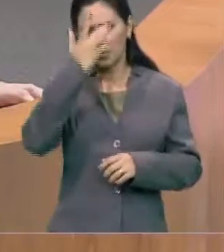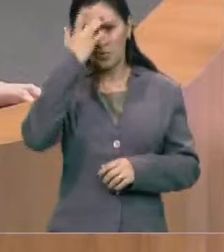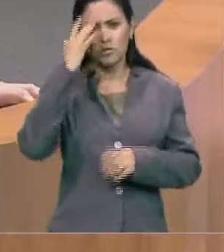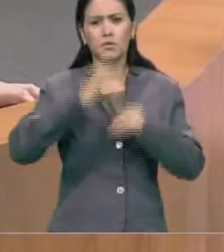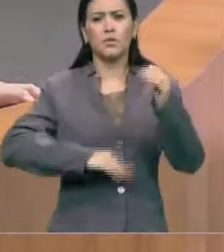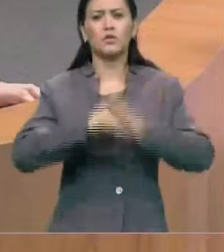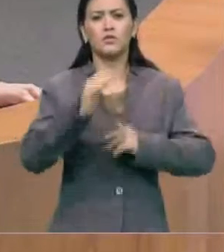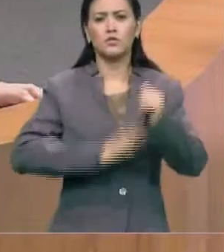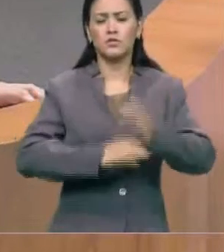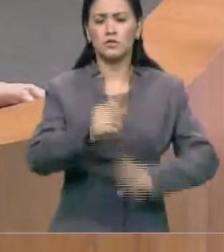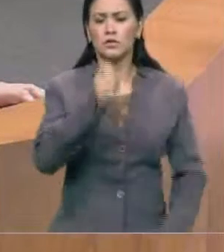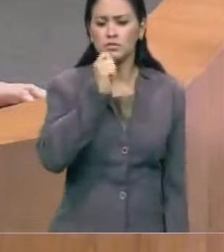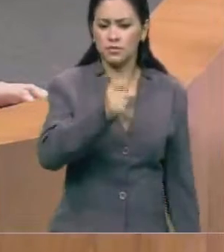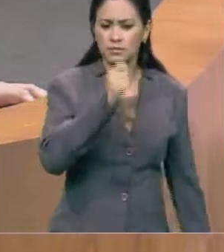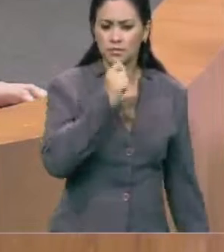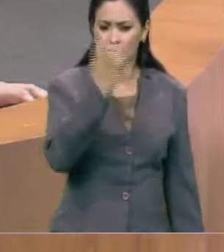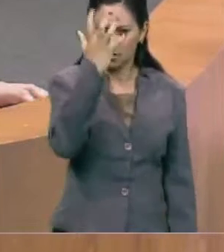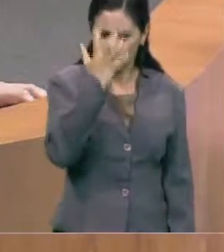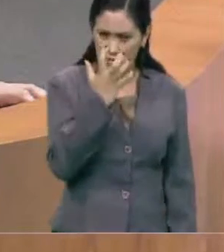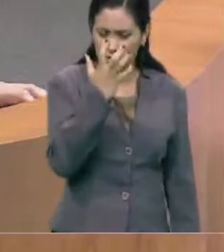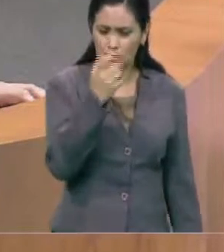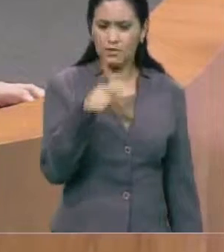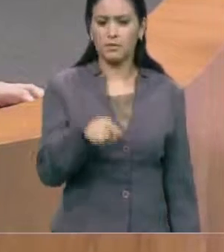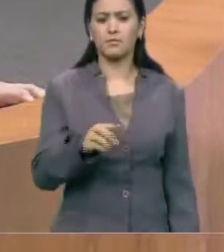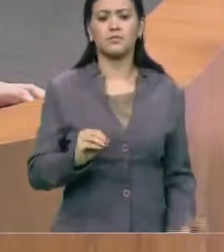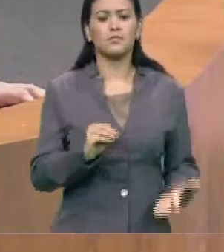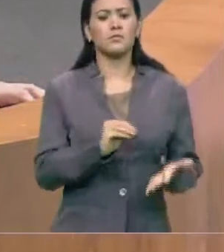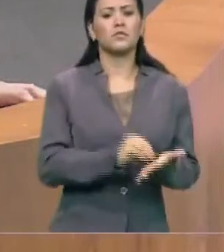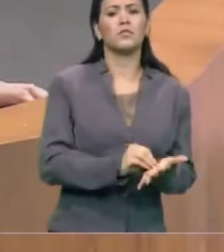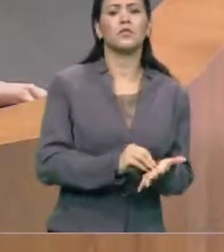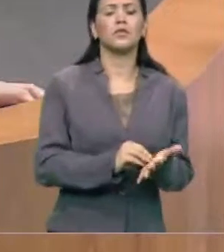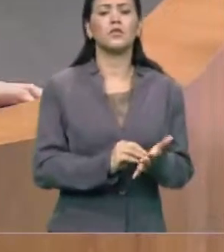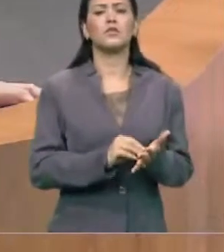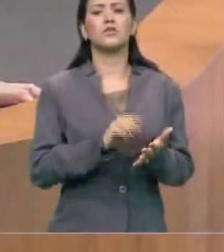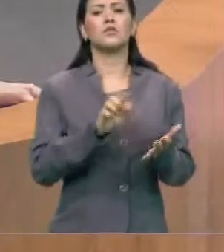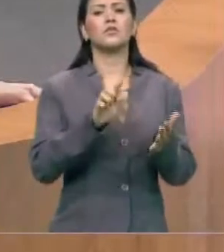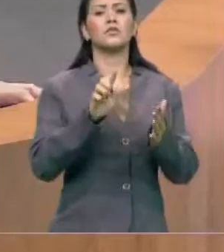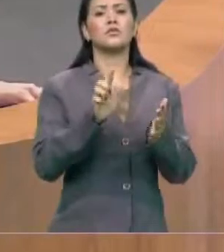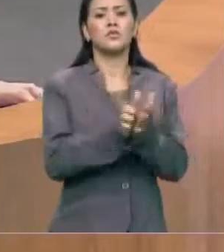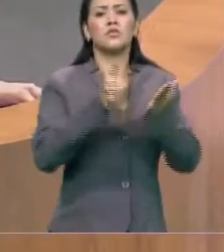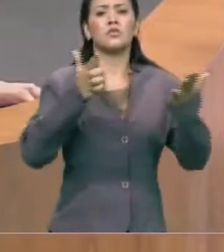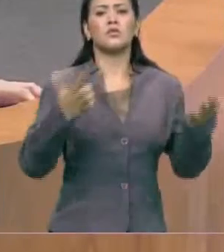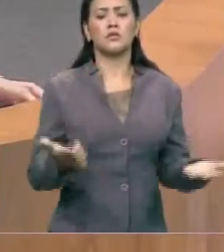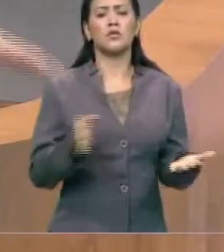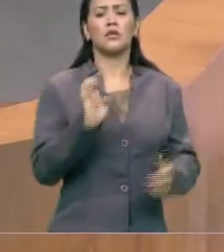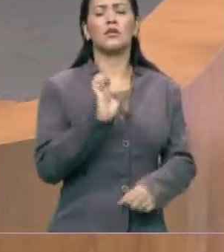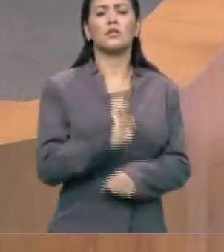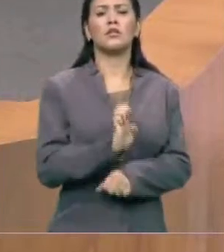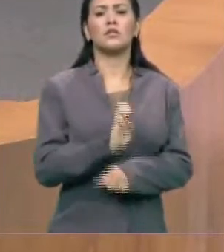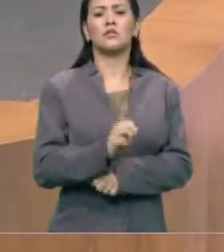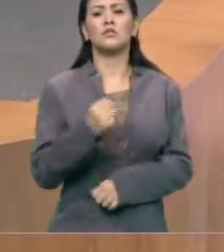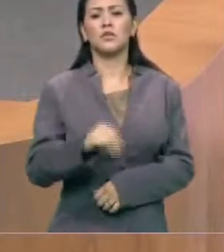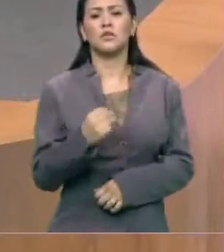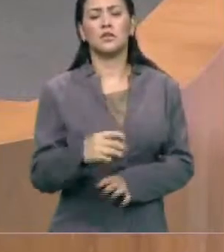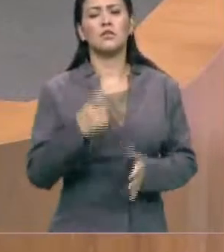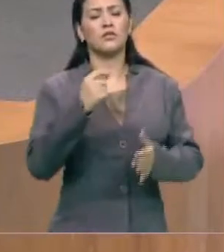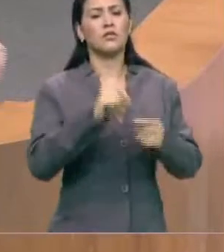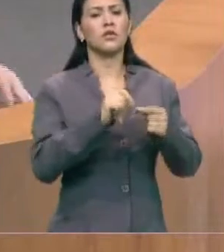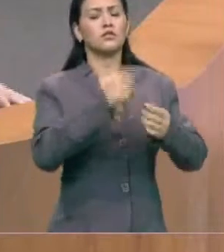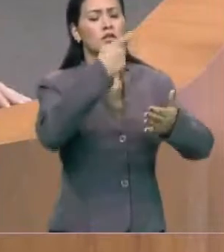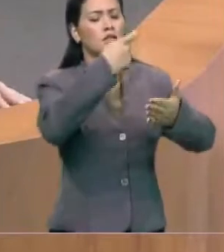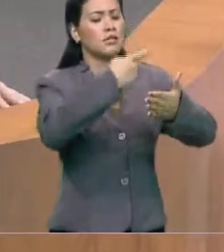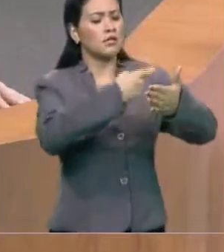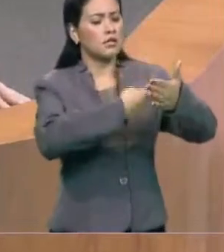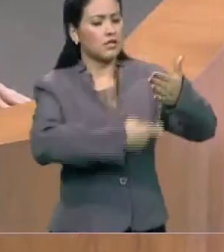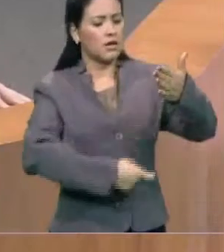com o meu amigo, colocasse no jornal Estado do Maranhão um texto totalmente